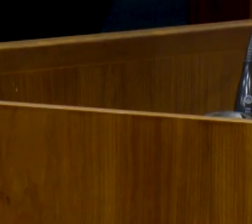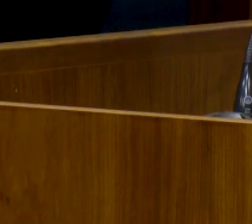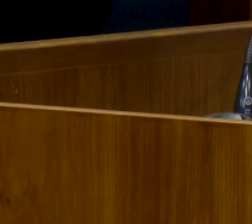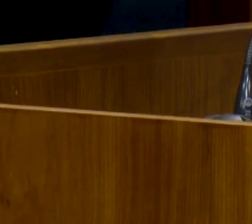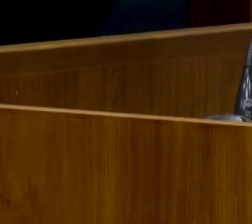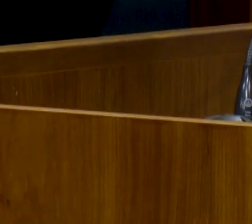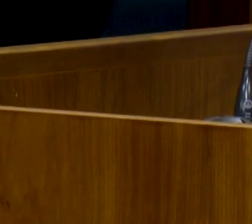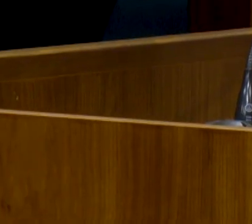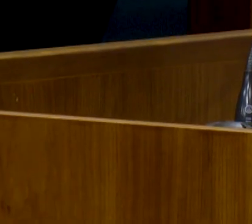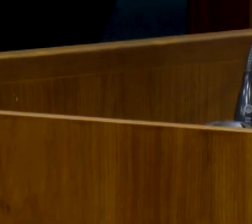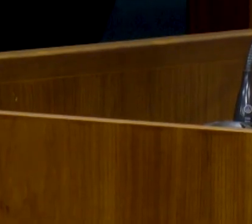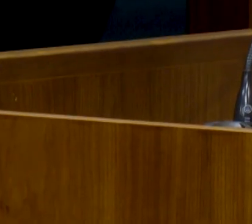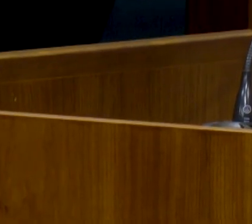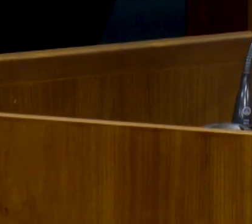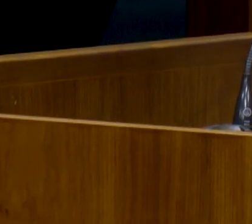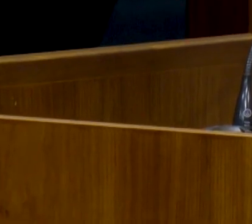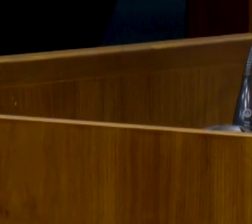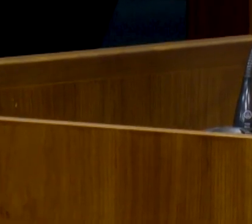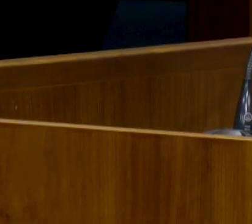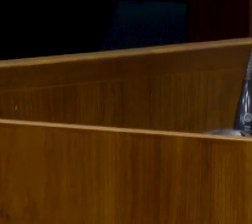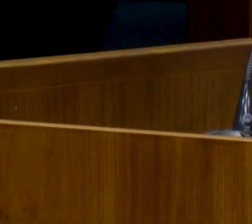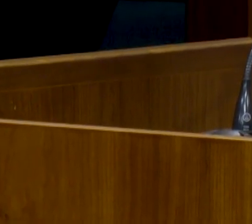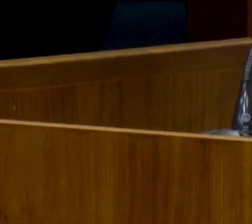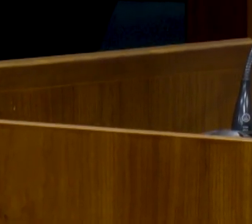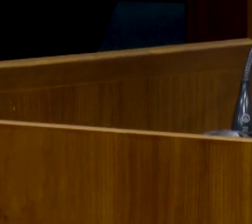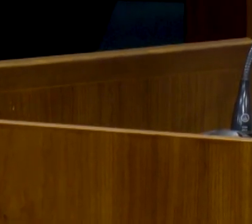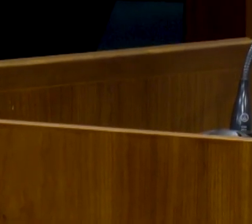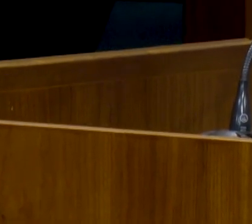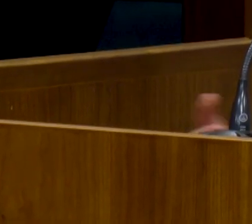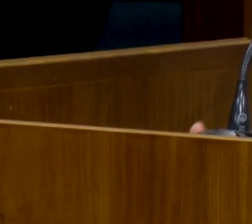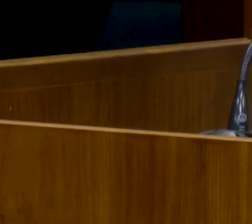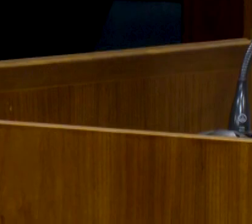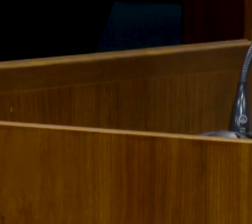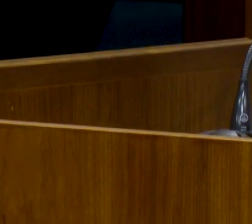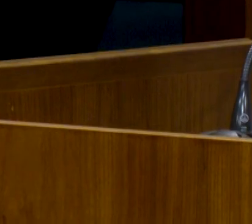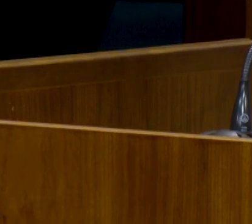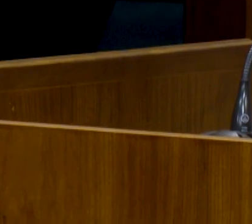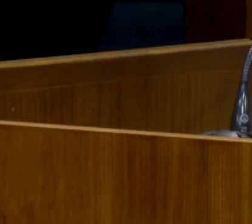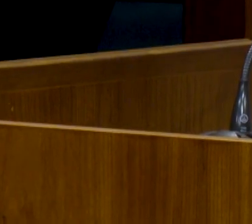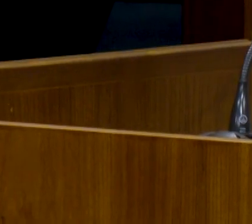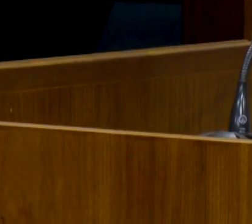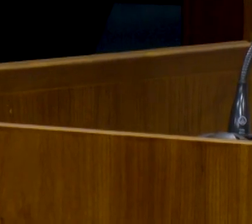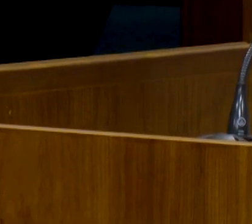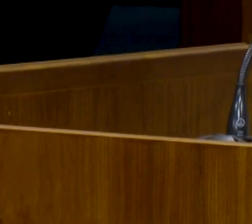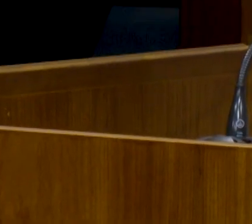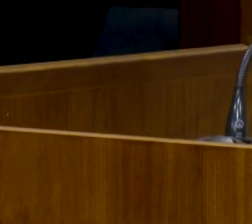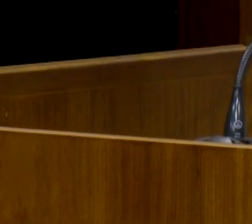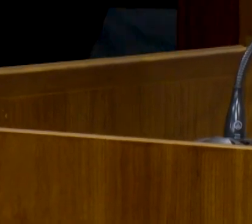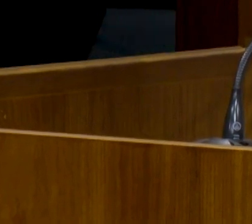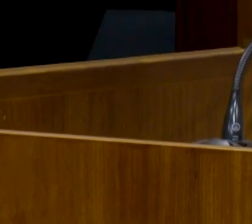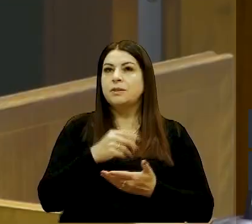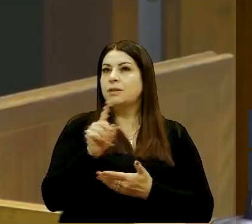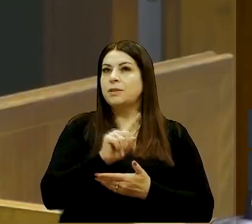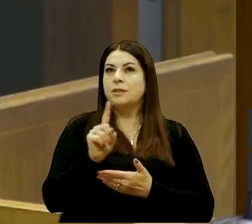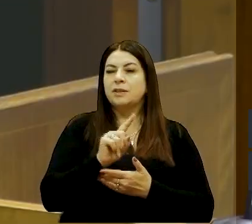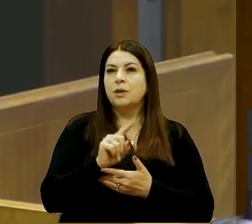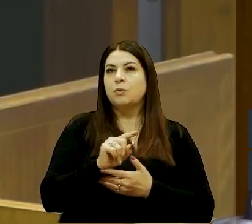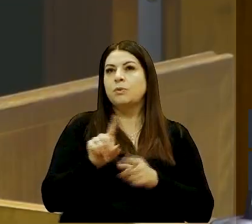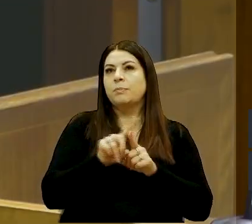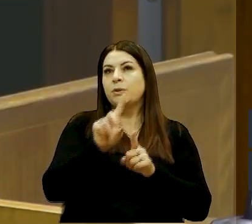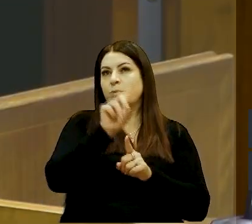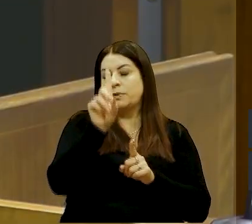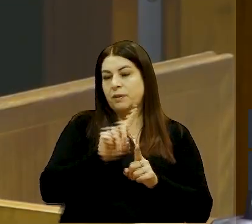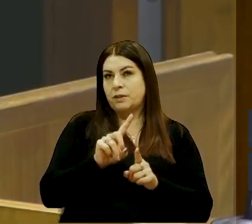A coordenadora Vitória Bassotto convidou a população para o drive-thru em benefício da entidade. Nós também